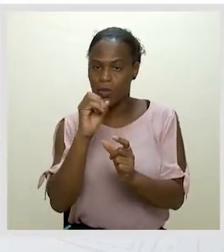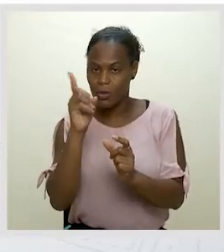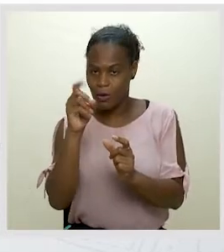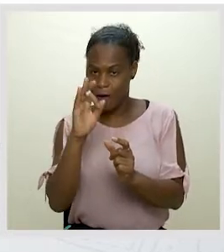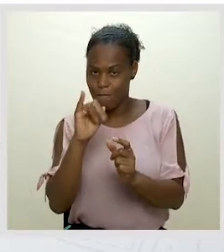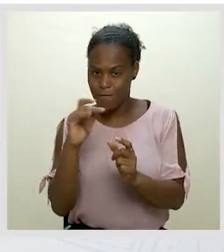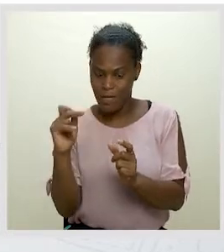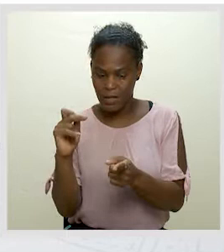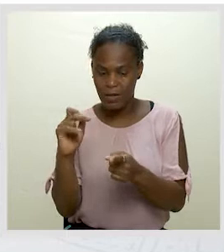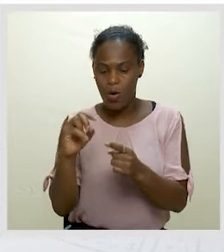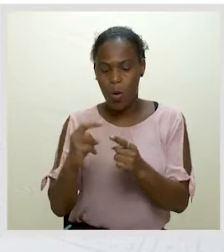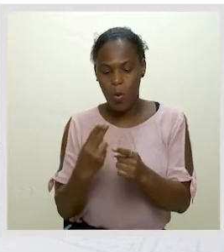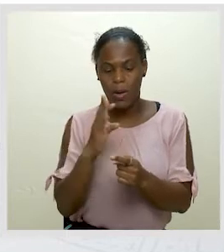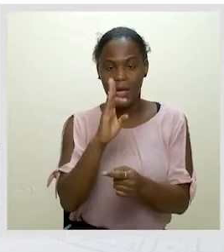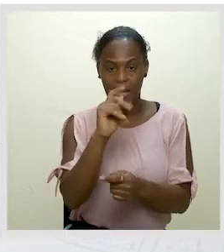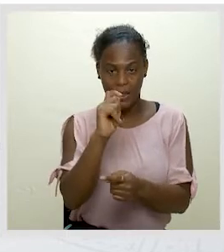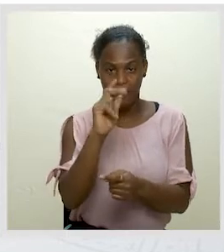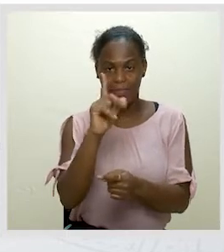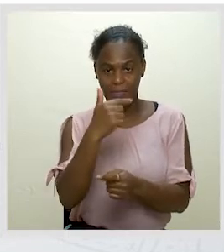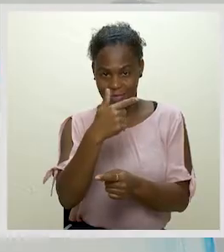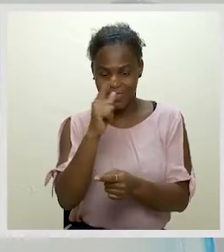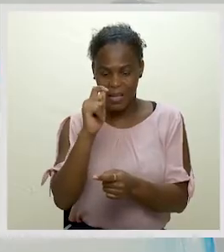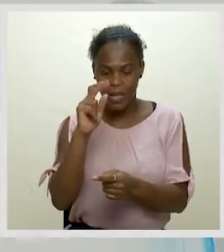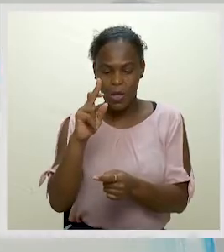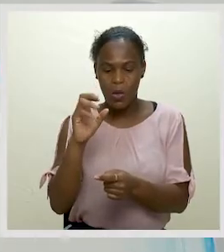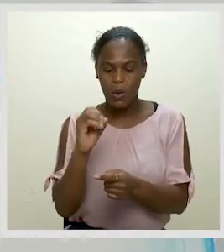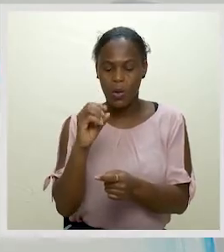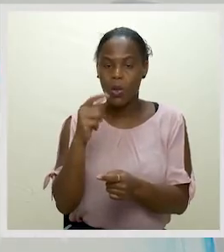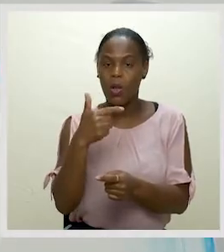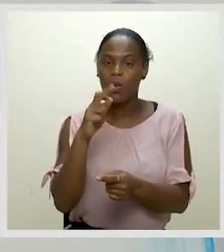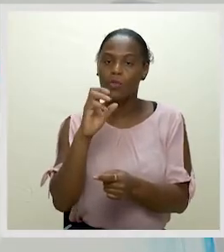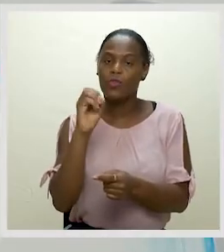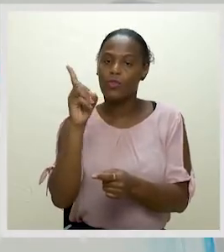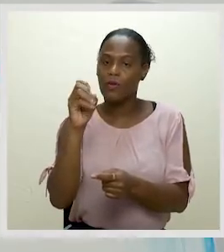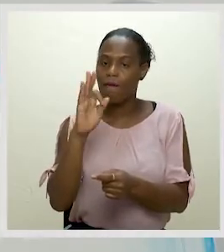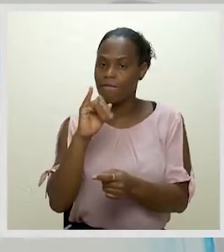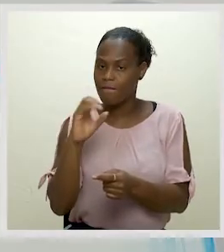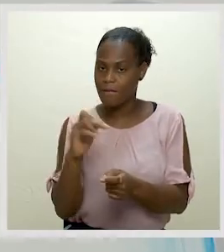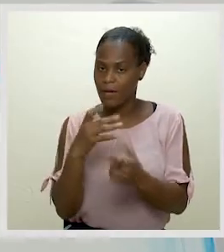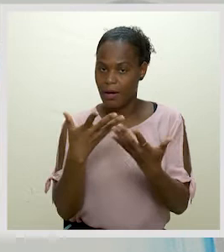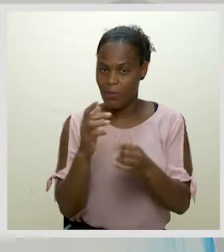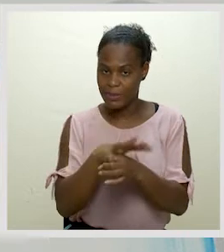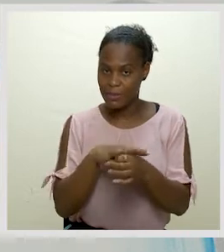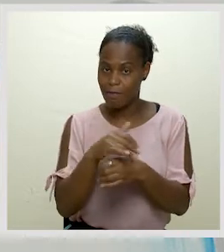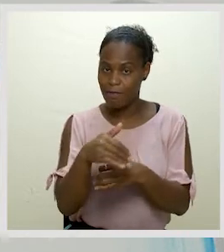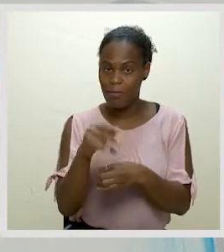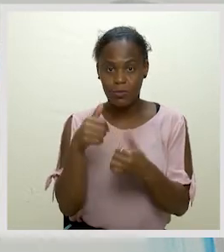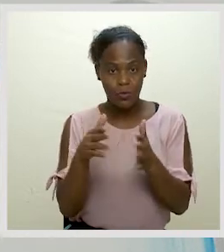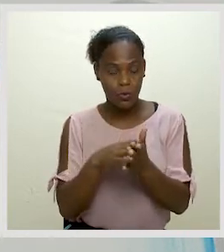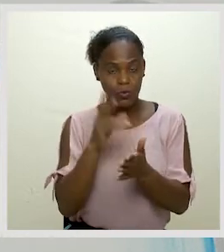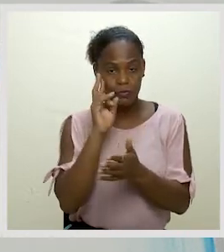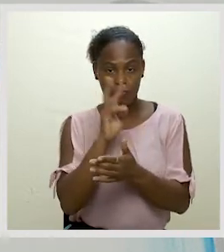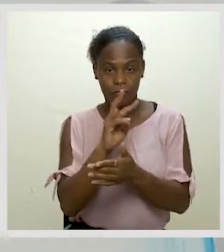heterotrófica. Neste contexto, vamos nos ver e apreciar, como todos nós sabemos, é